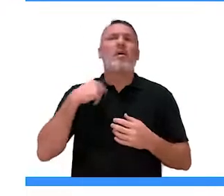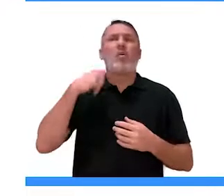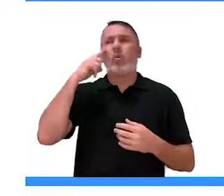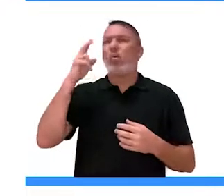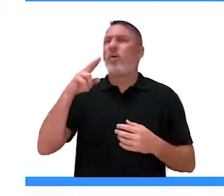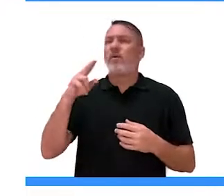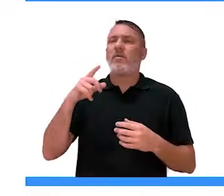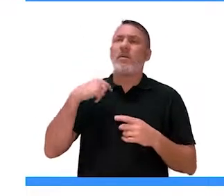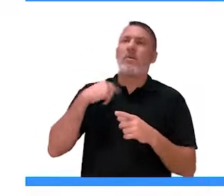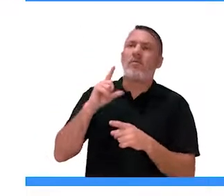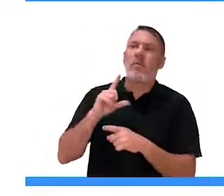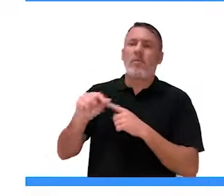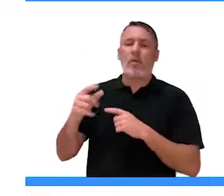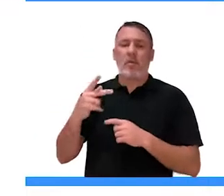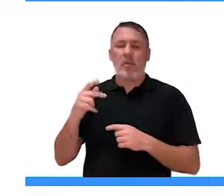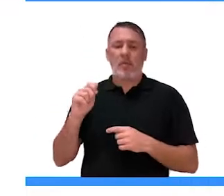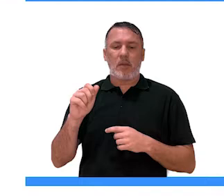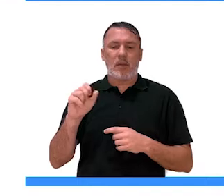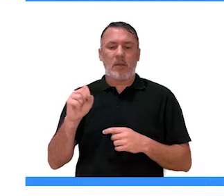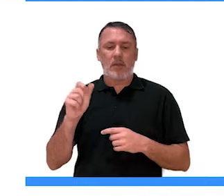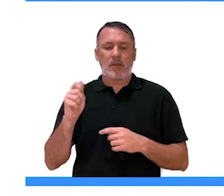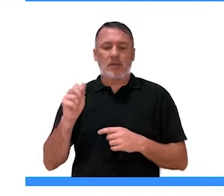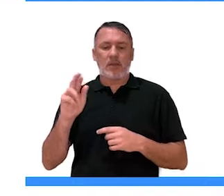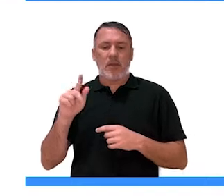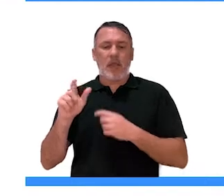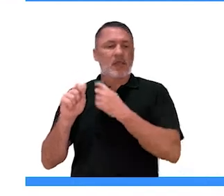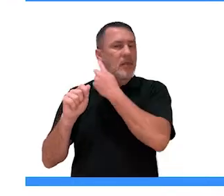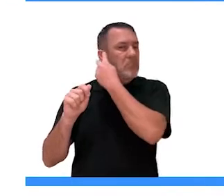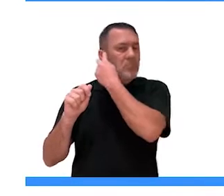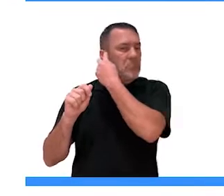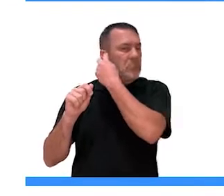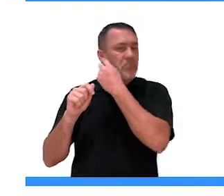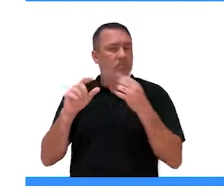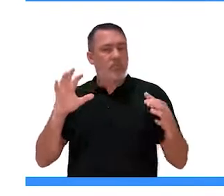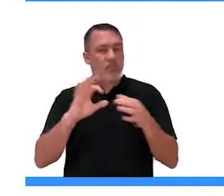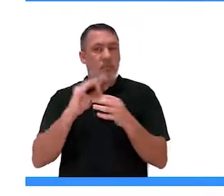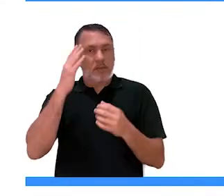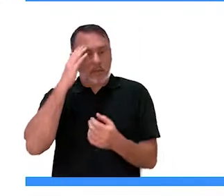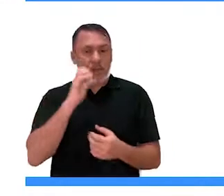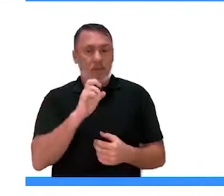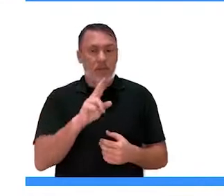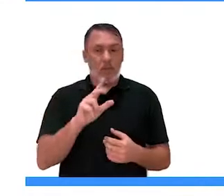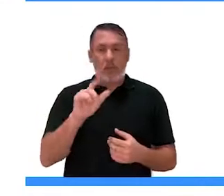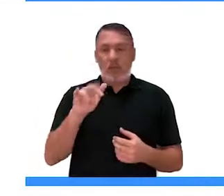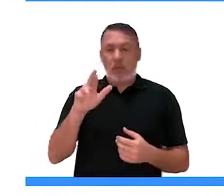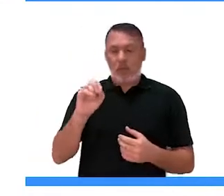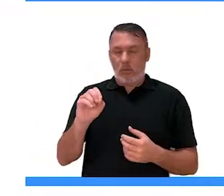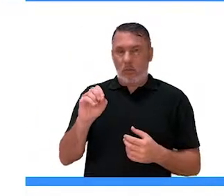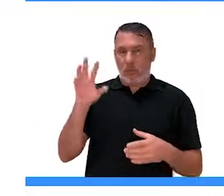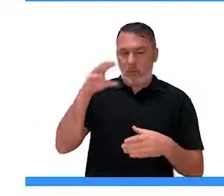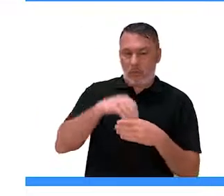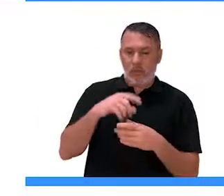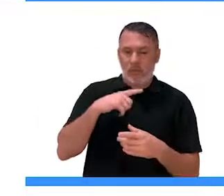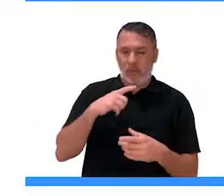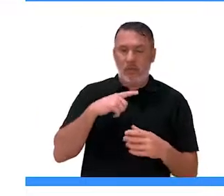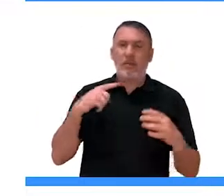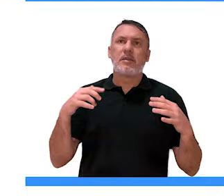para Pasárgada. Então, é um poema da nossa literatura, né, em que o eu lírico fala da